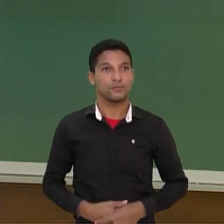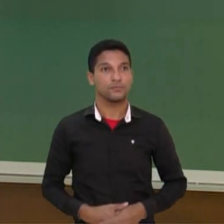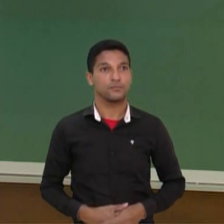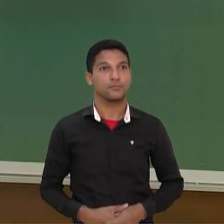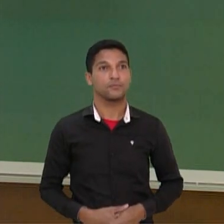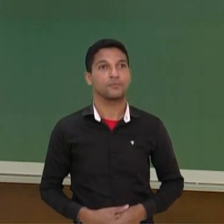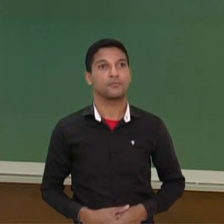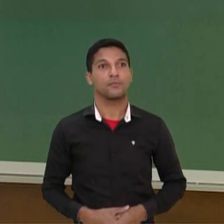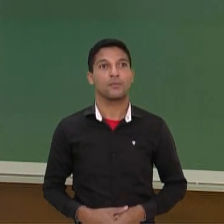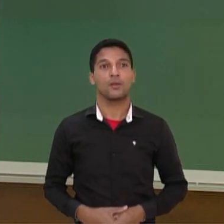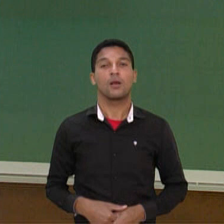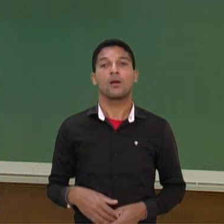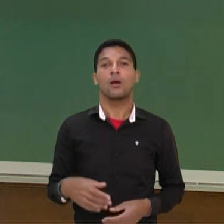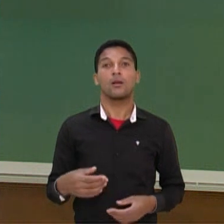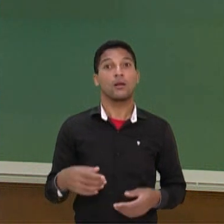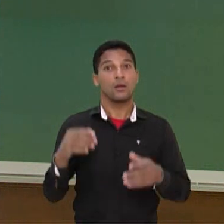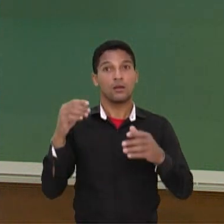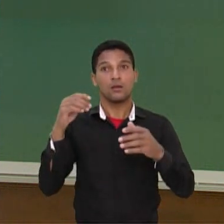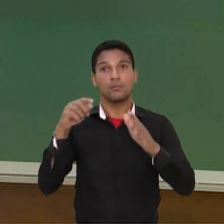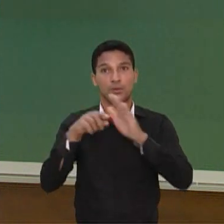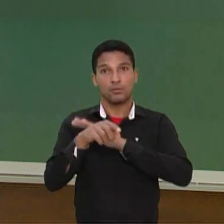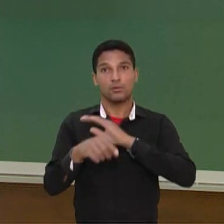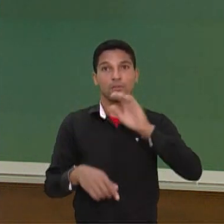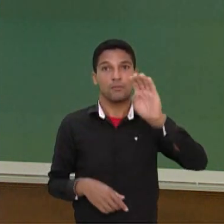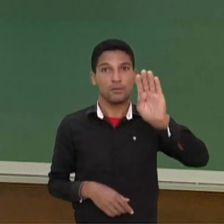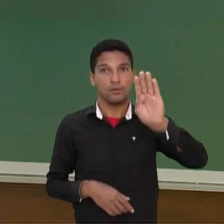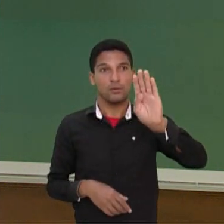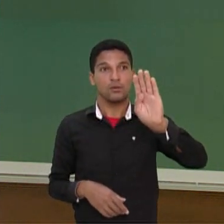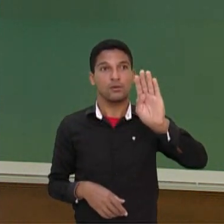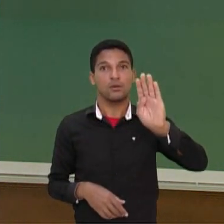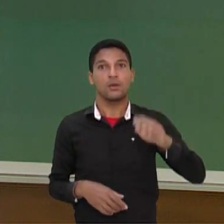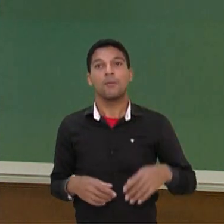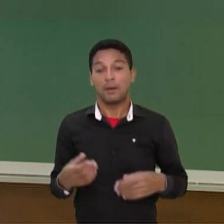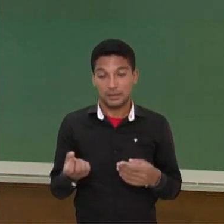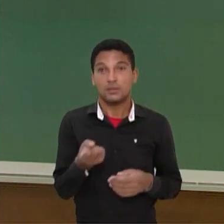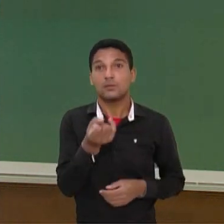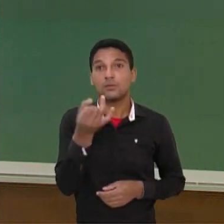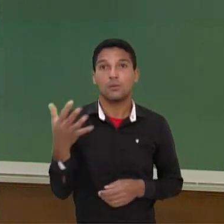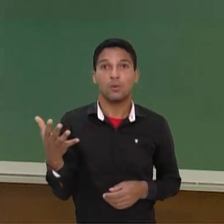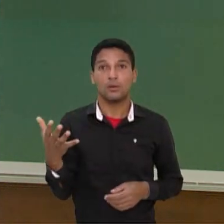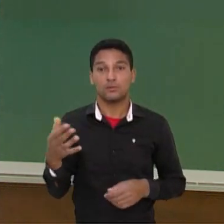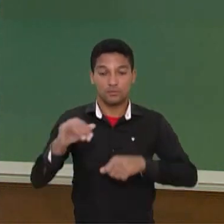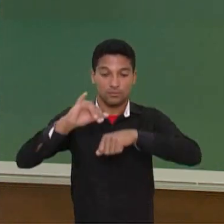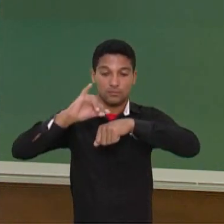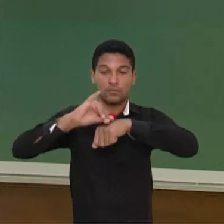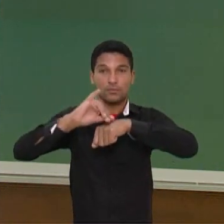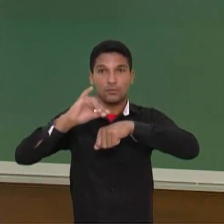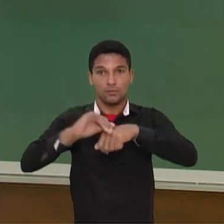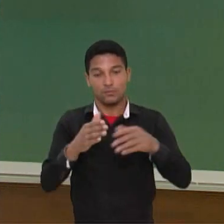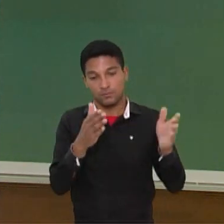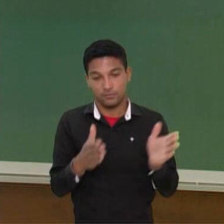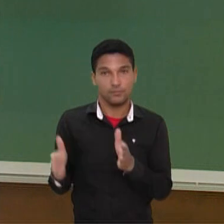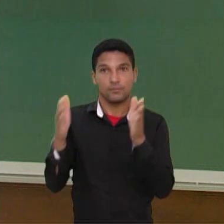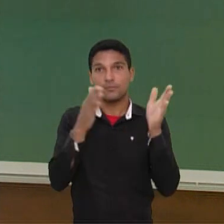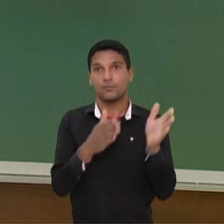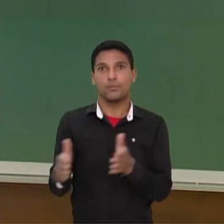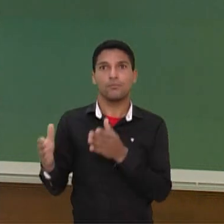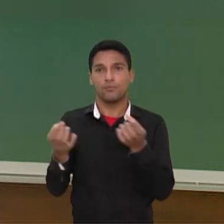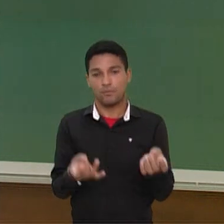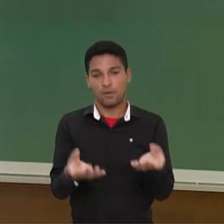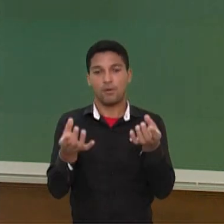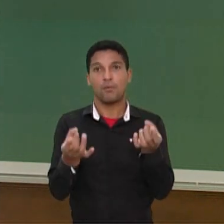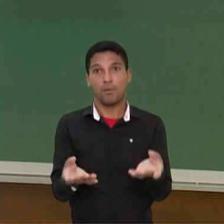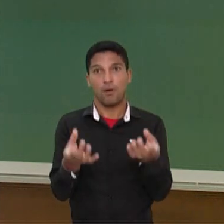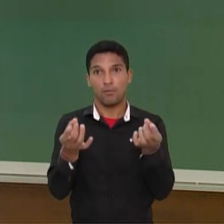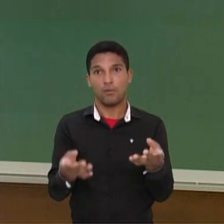a quantidade de produtos vendidos para que não tenha lucro nem prejuízo? Bom, como eu comentei lá no começo, se não tem lucro